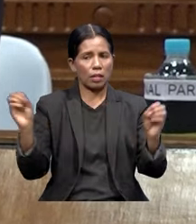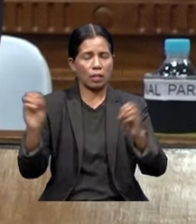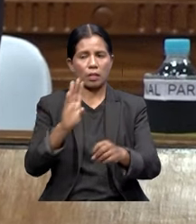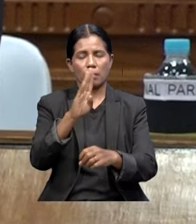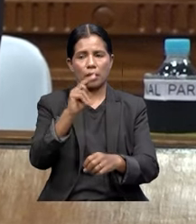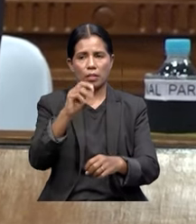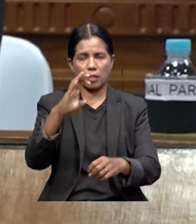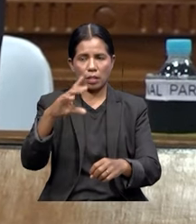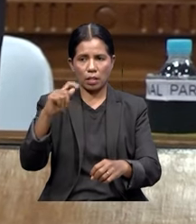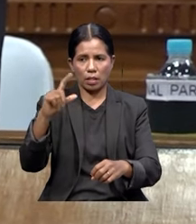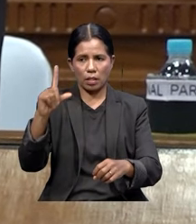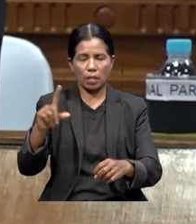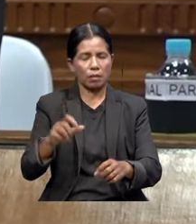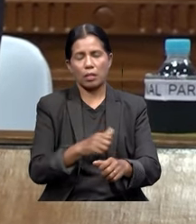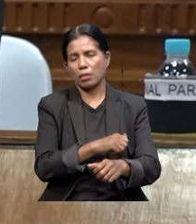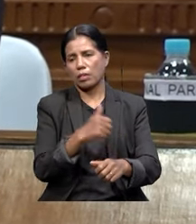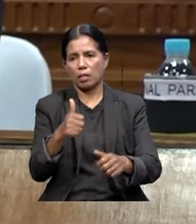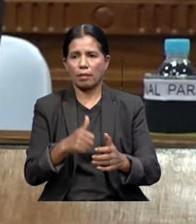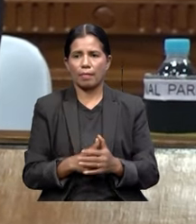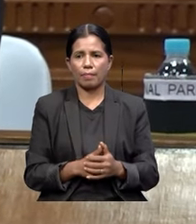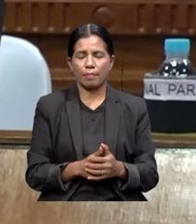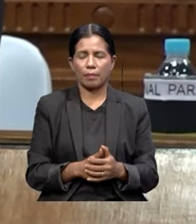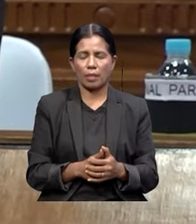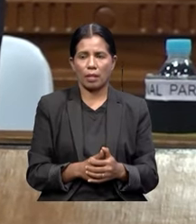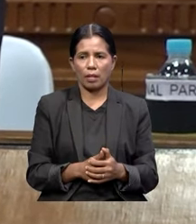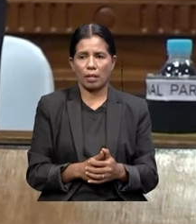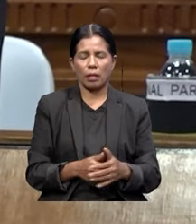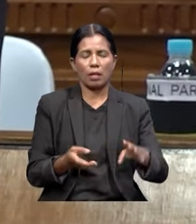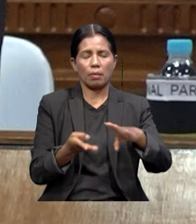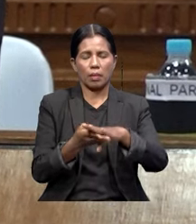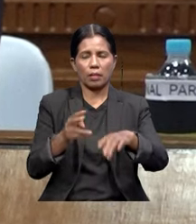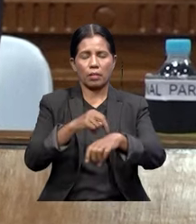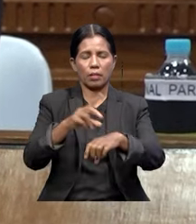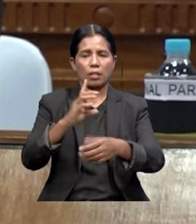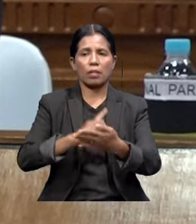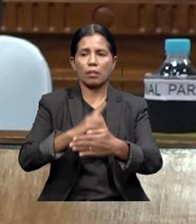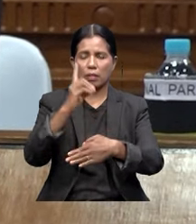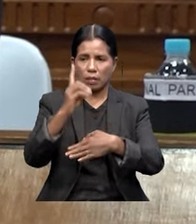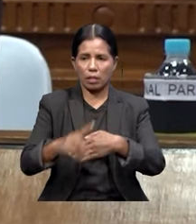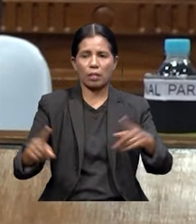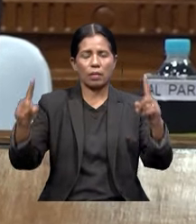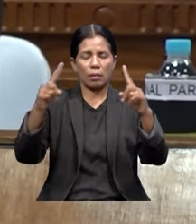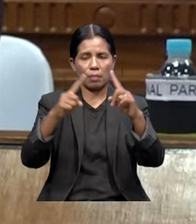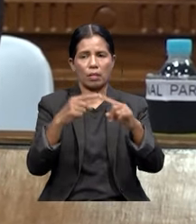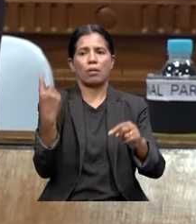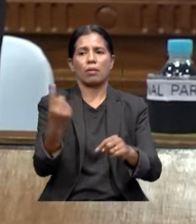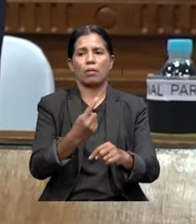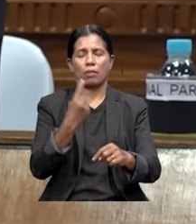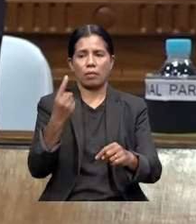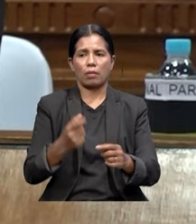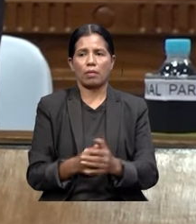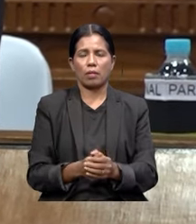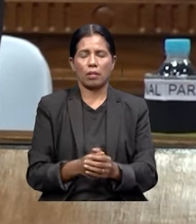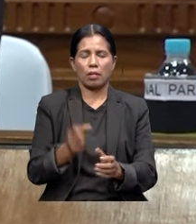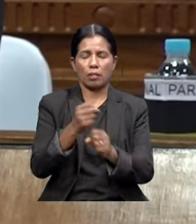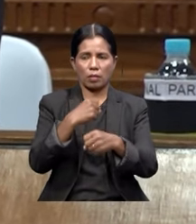BNCTL, BNCTL, o Encelo, e da Banco Nacional de Desenvolvimento, né, Badeit, a tu